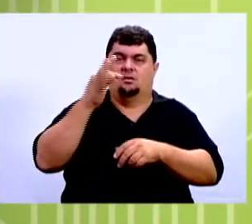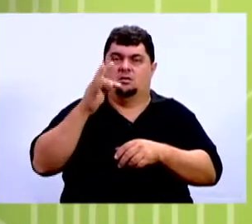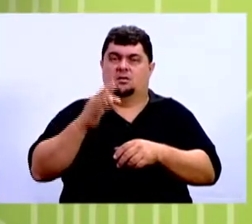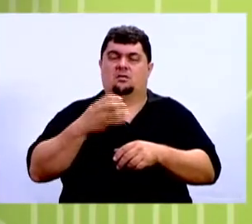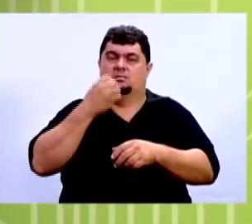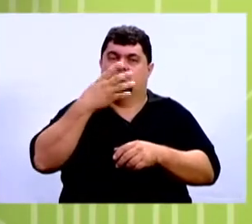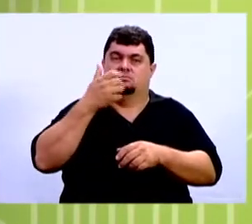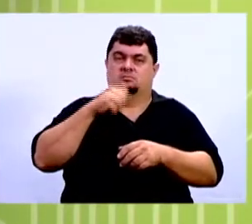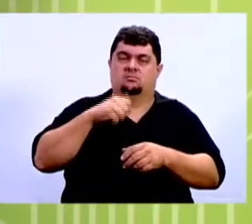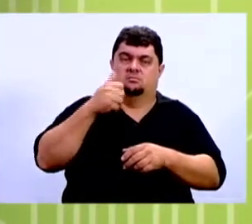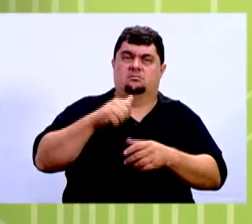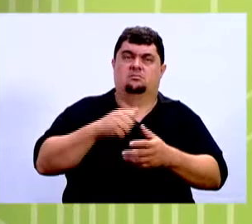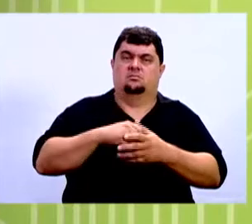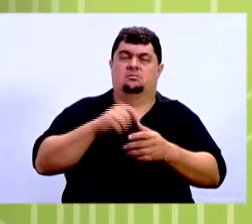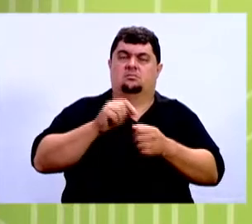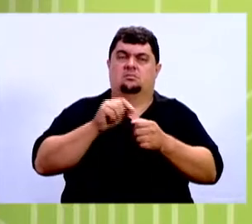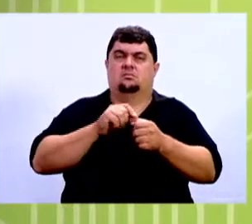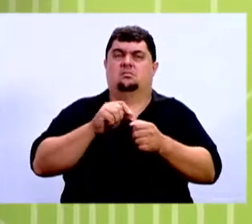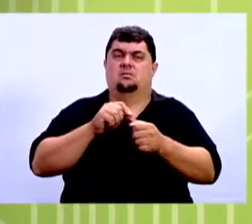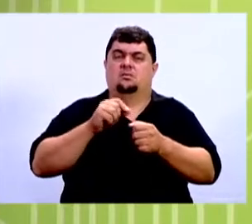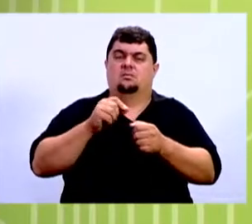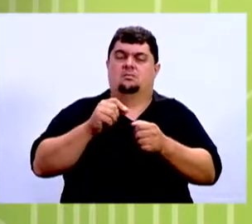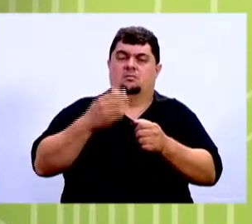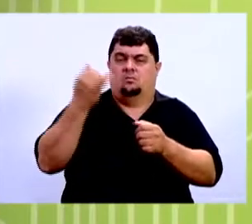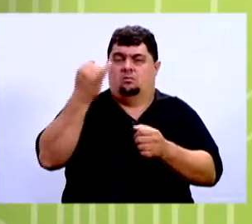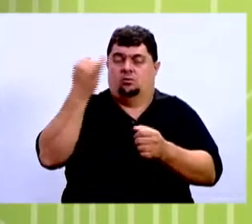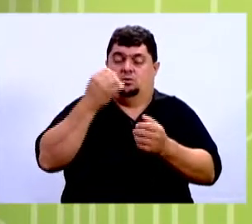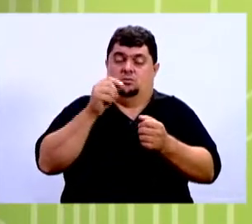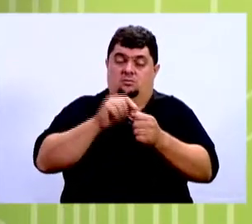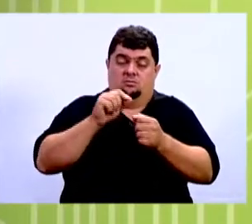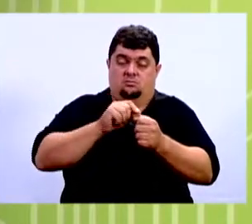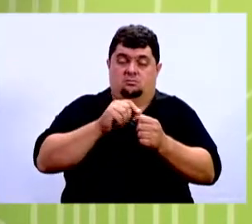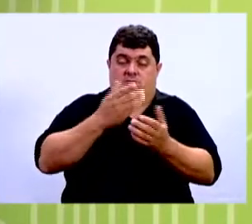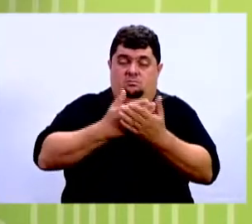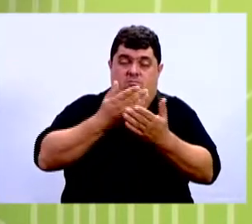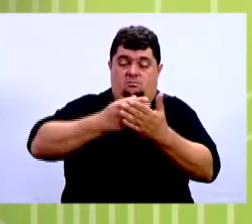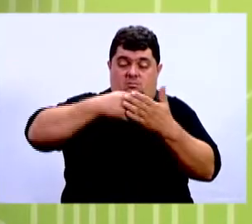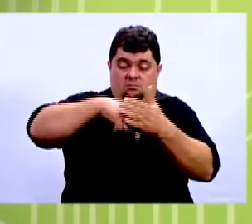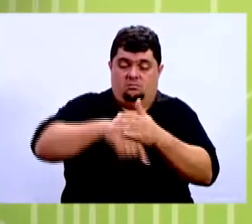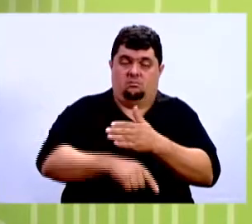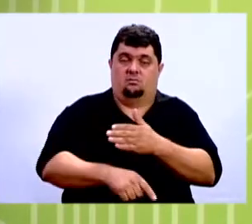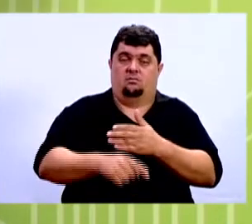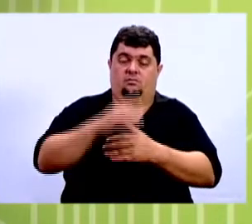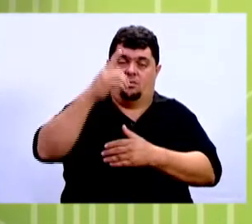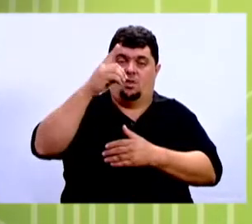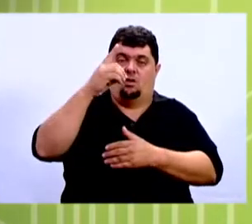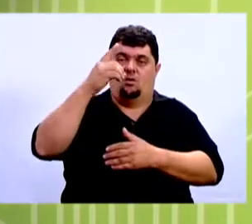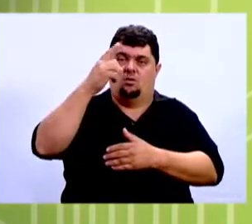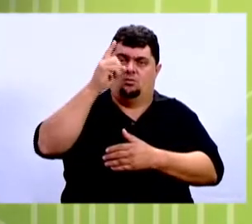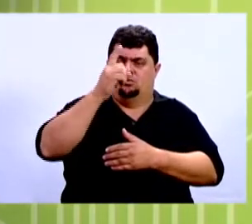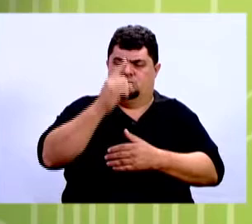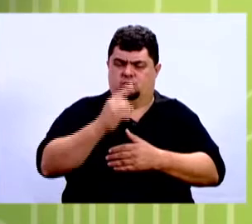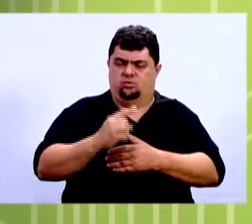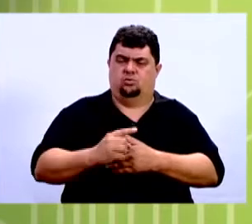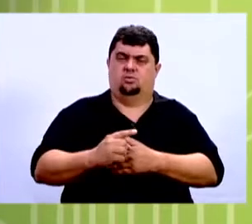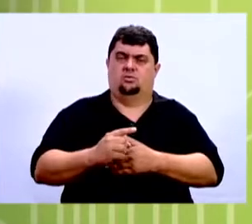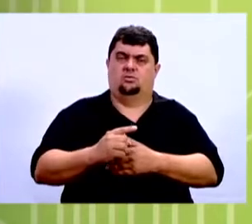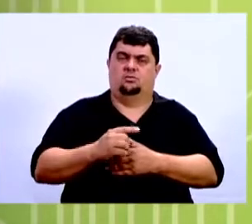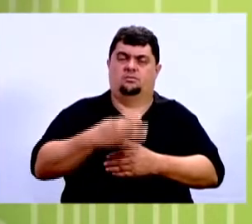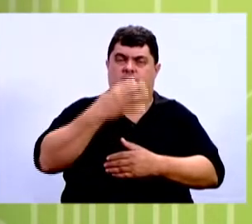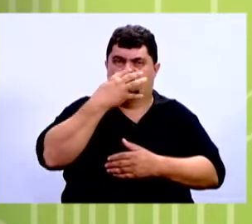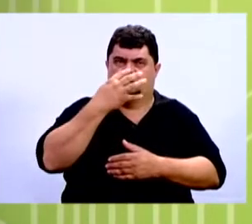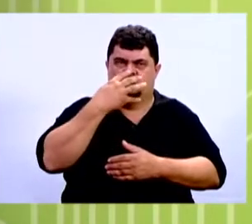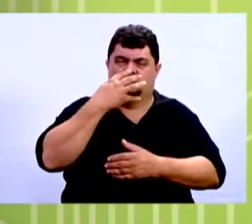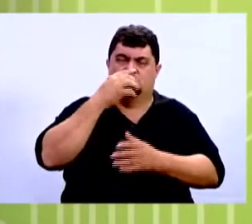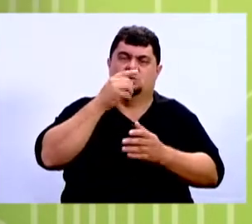pontos negativos. Eu recomendo vocês a fazer um estudo mais detalhado de cada uma delas, da observação,